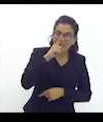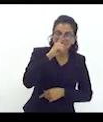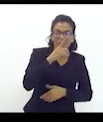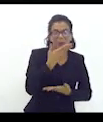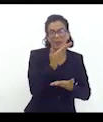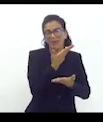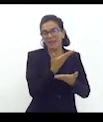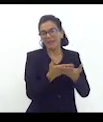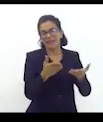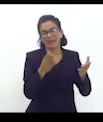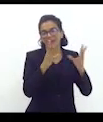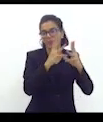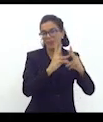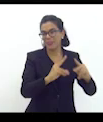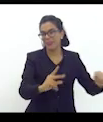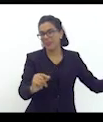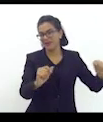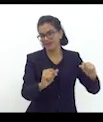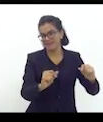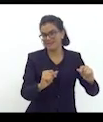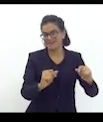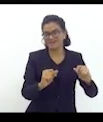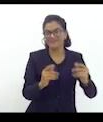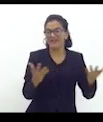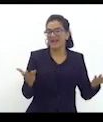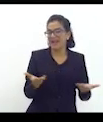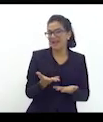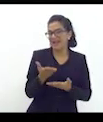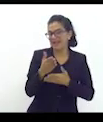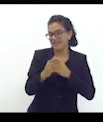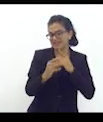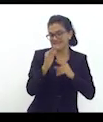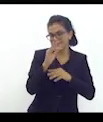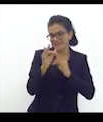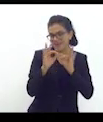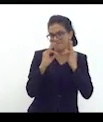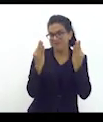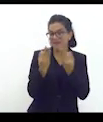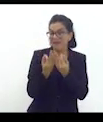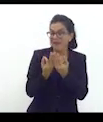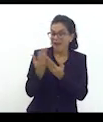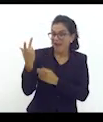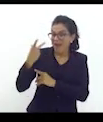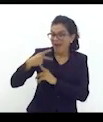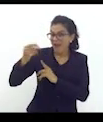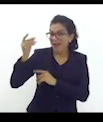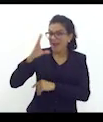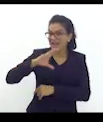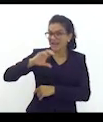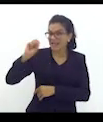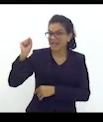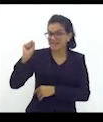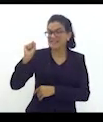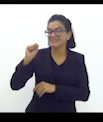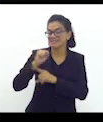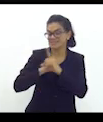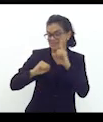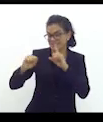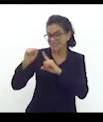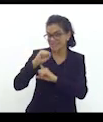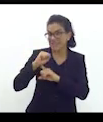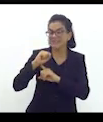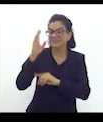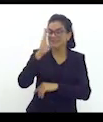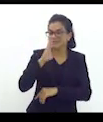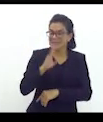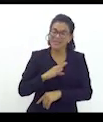de descontinuar o atendimento a essas famílias. Ganha a nossa sociedade brasileira como um